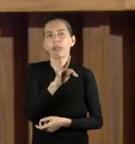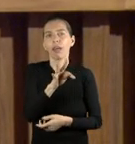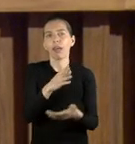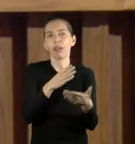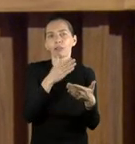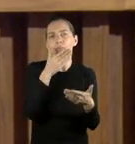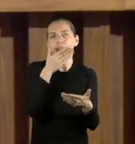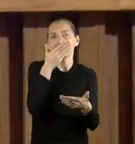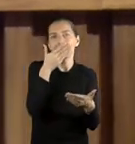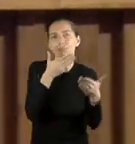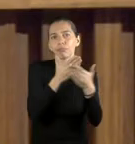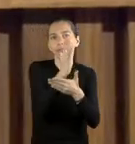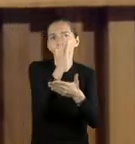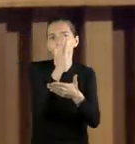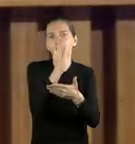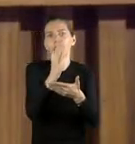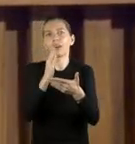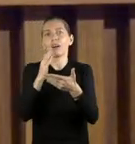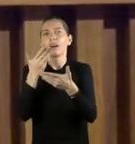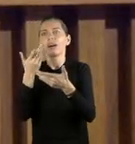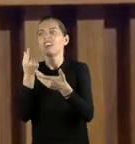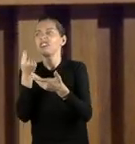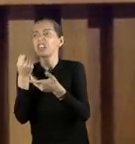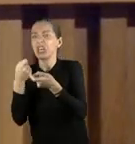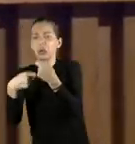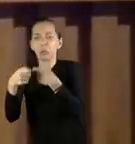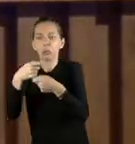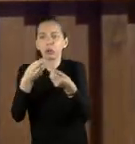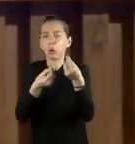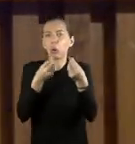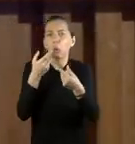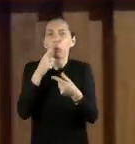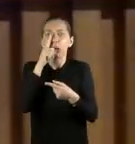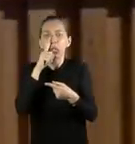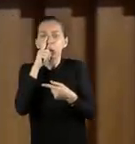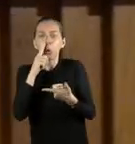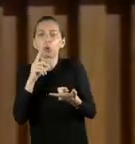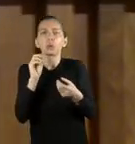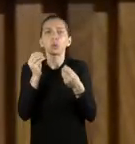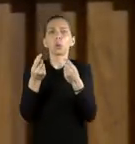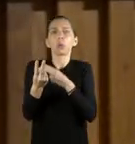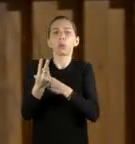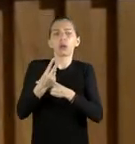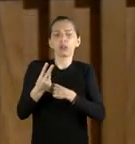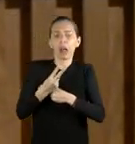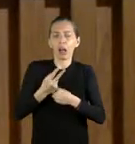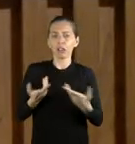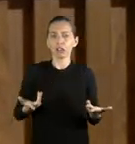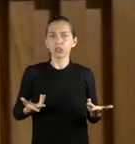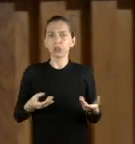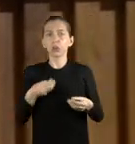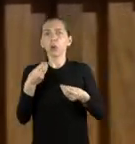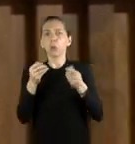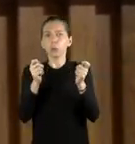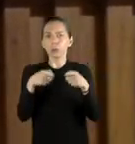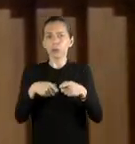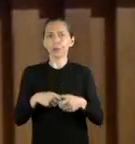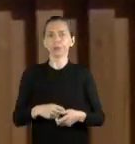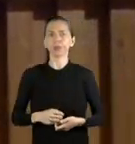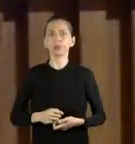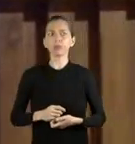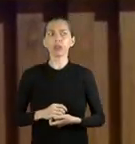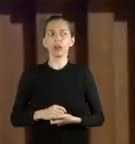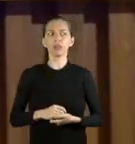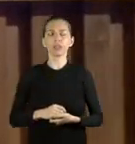meu investimento? As coisas mudam? O que eu posso fazer para me proteger ou para ajudar ou N